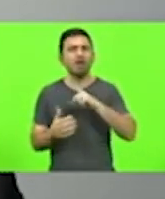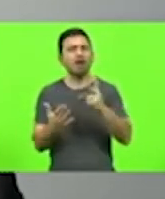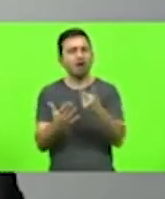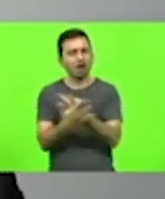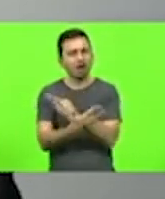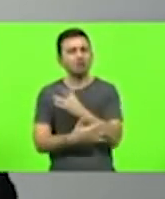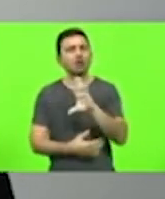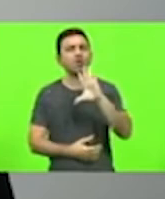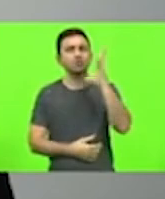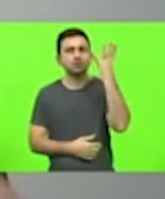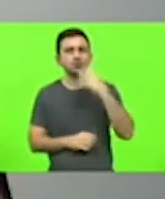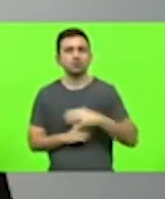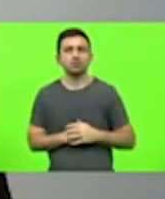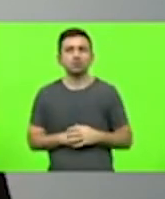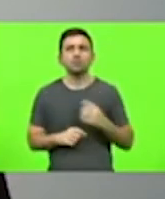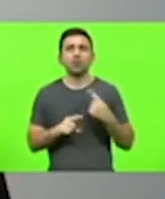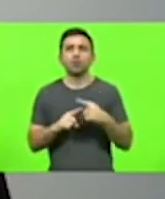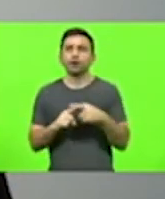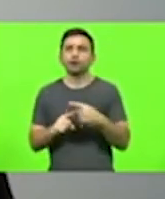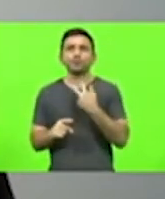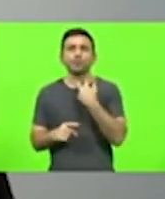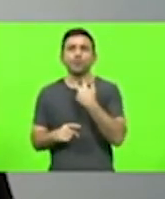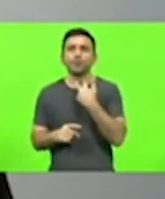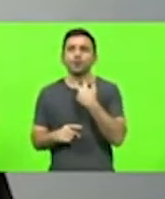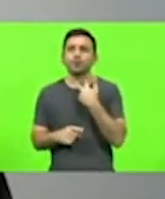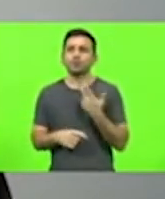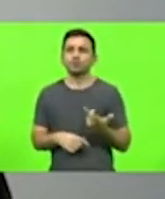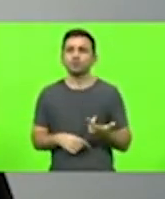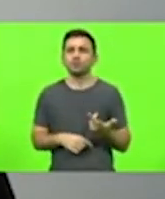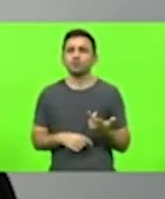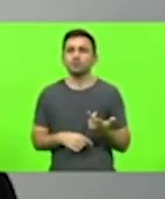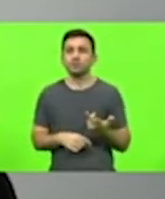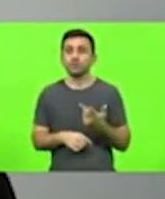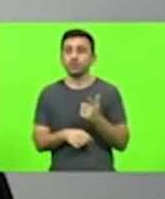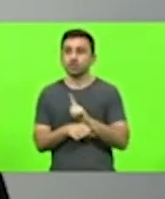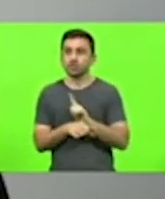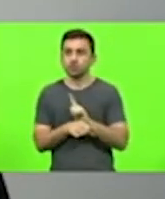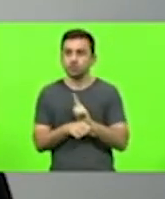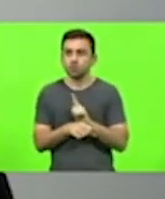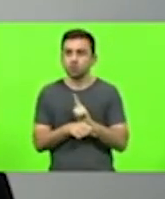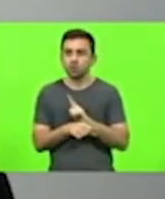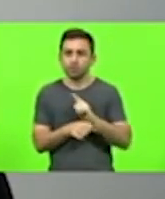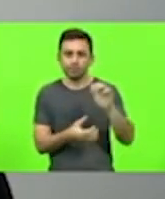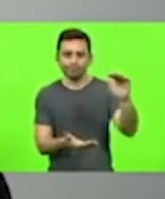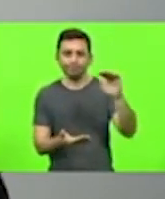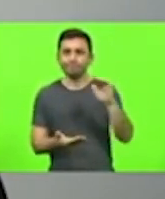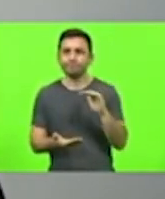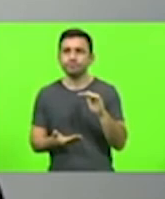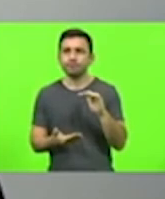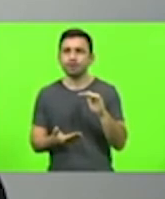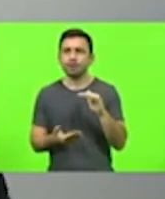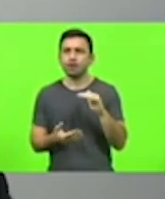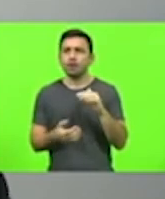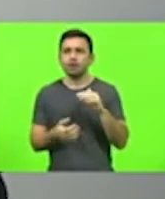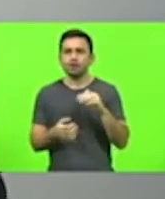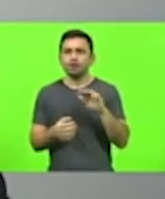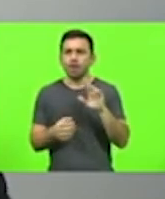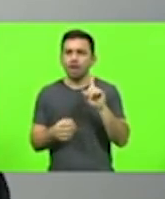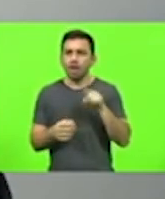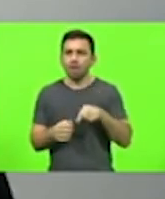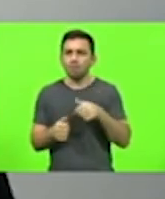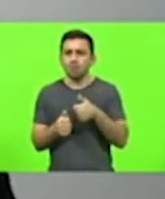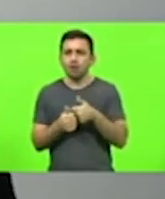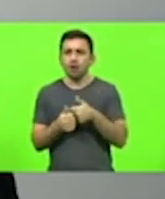acontecendo. Por quê? Porque não é possível os gestores receberem medicamentos próximos do prazo